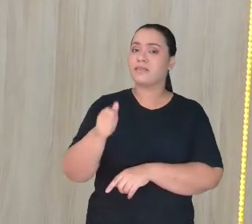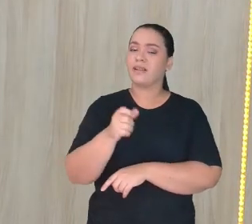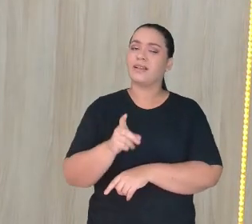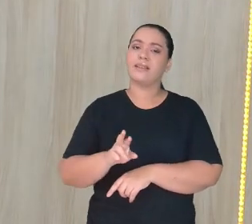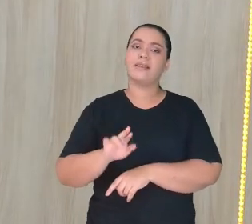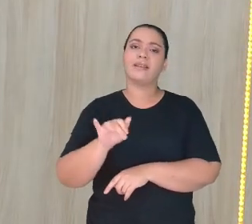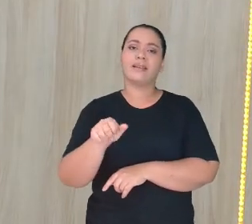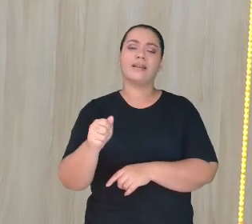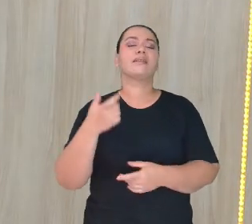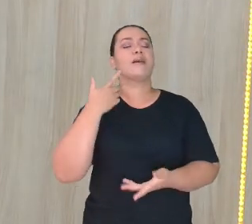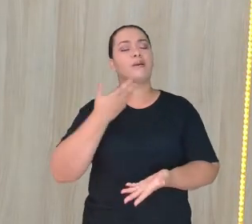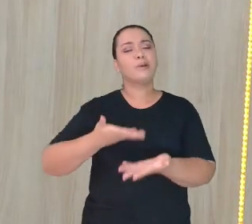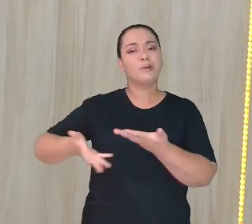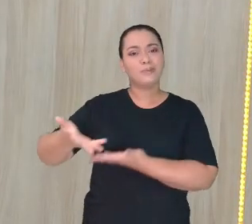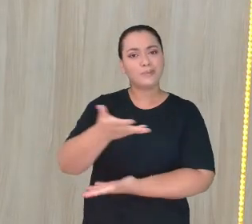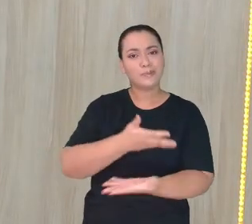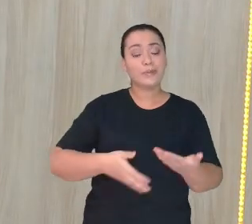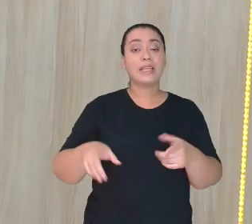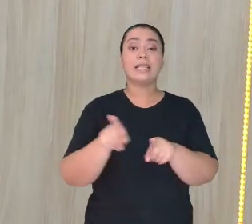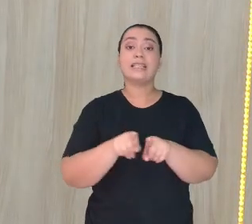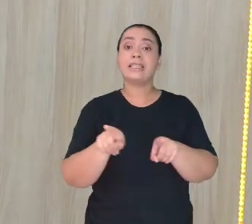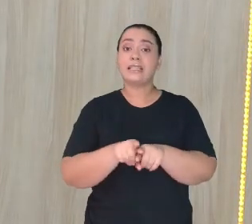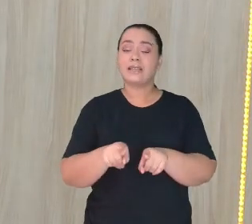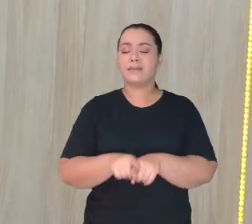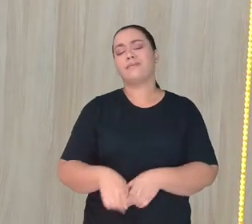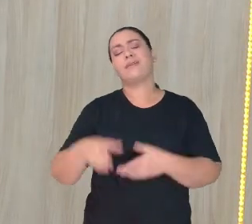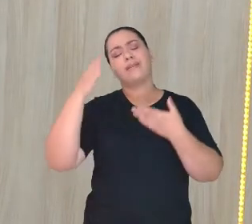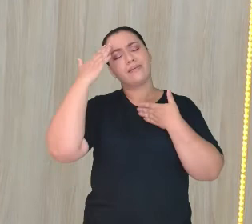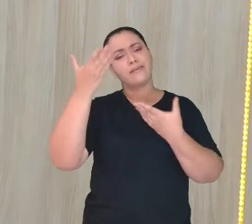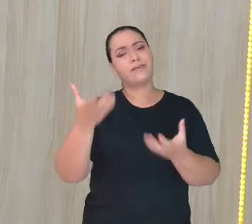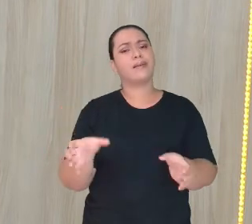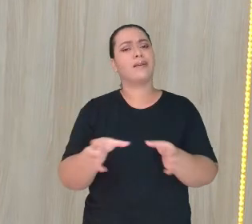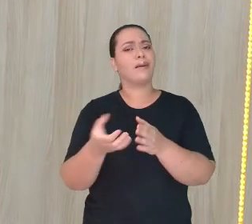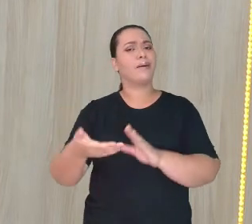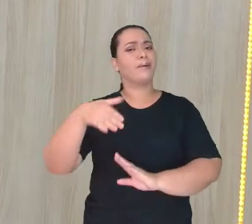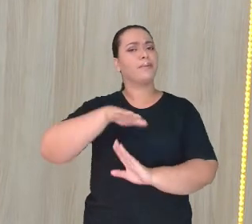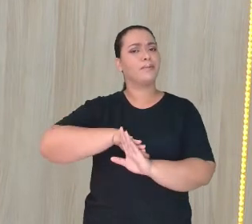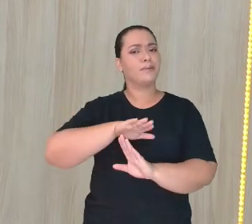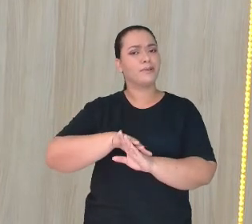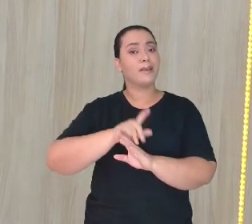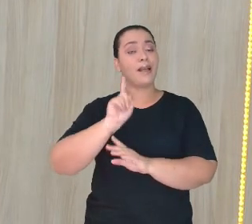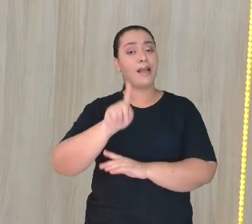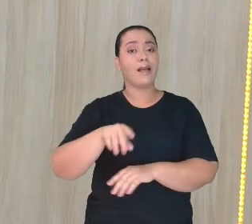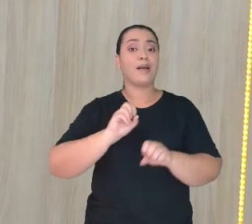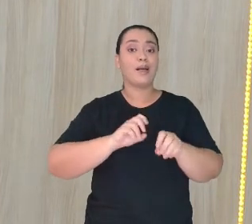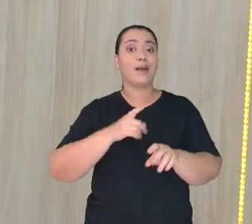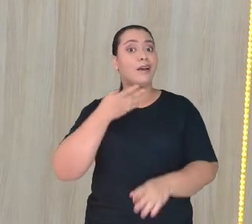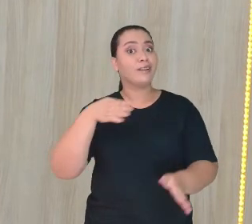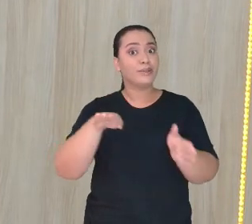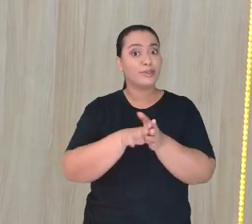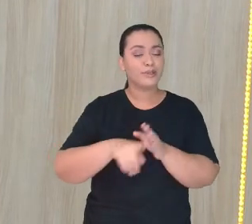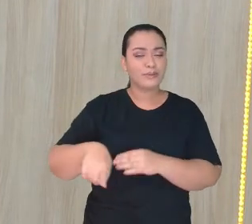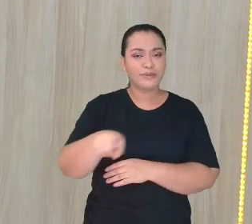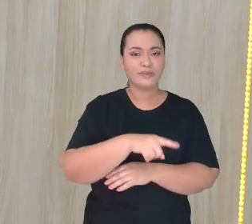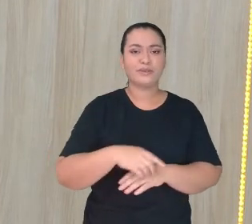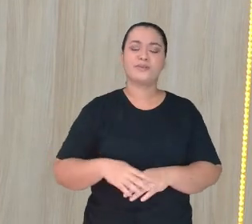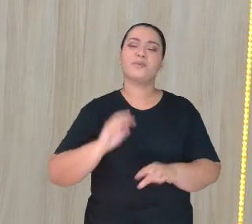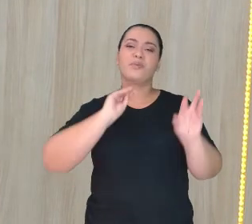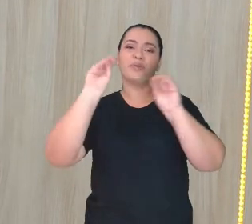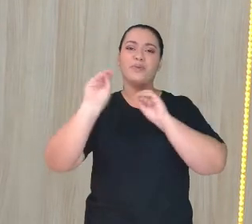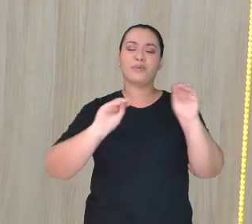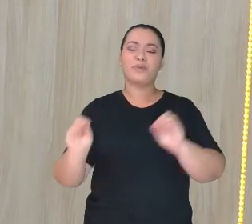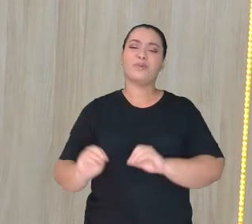pela contribuição. Queria agradecer à produção maravilhosa que permite que essas aulas cheguem até vocês. Cleitinho está aqui mandando